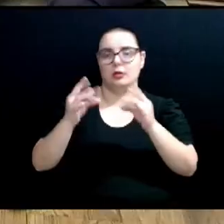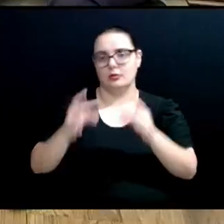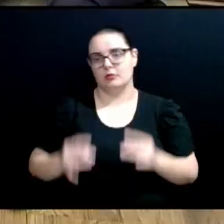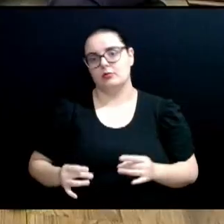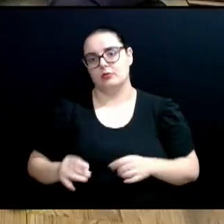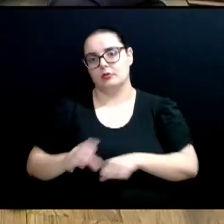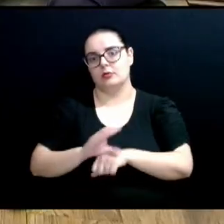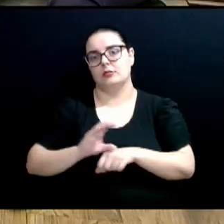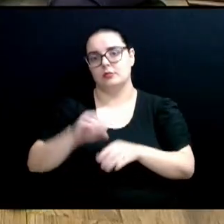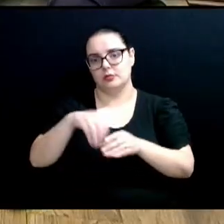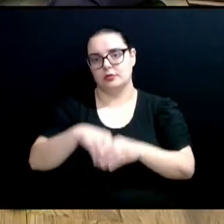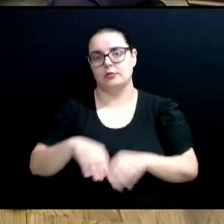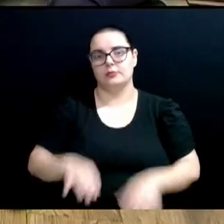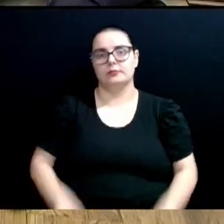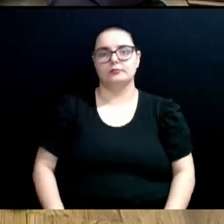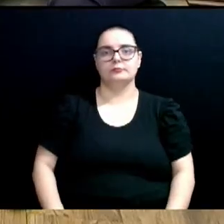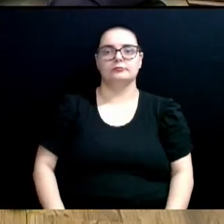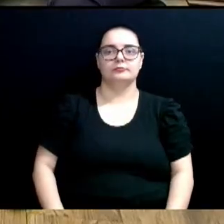Federal.